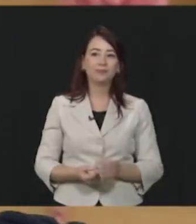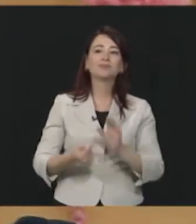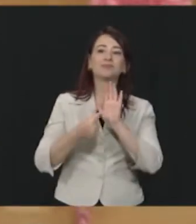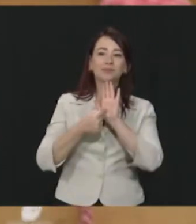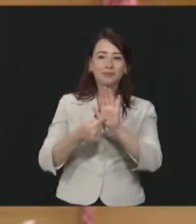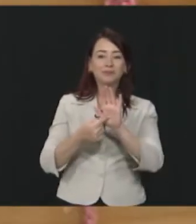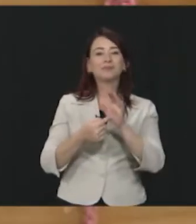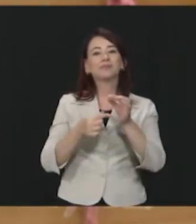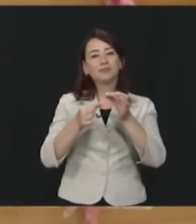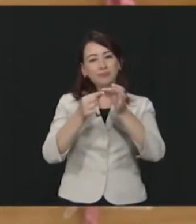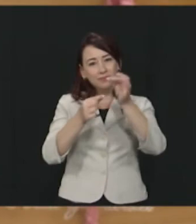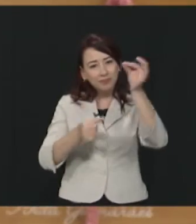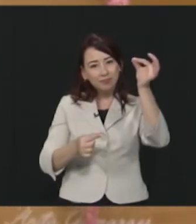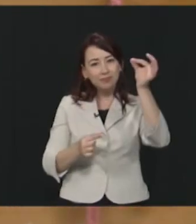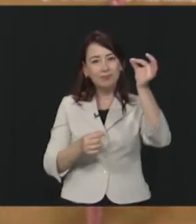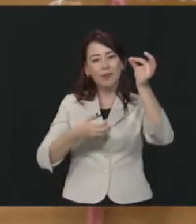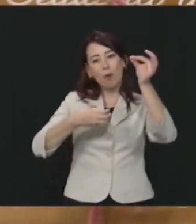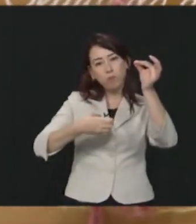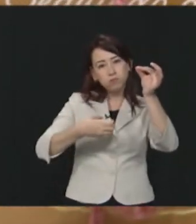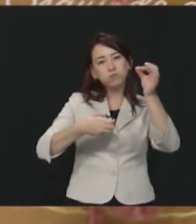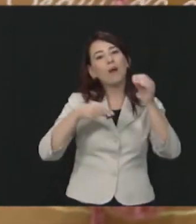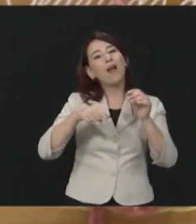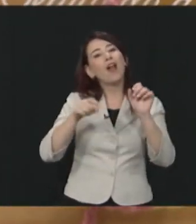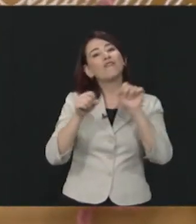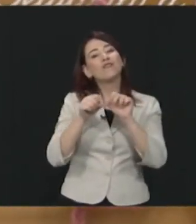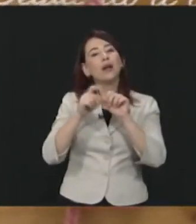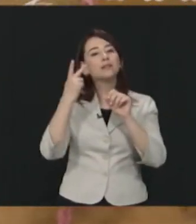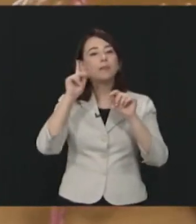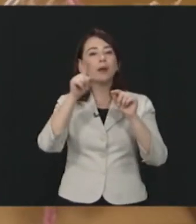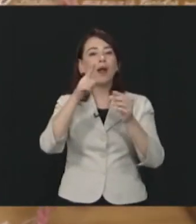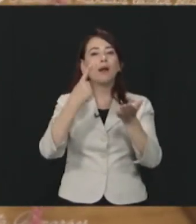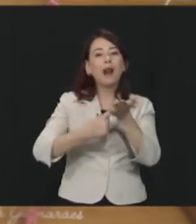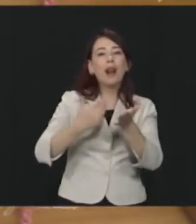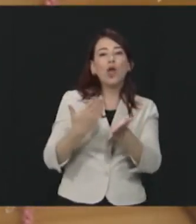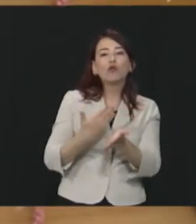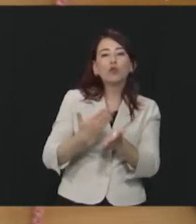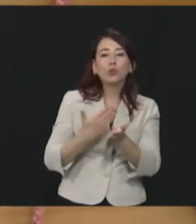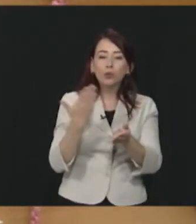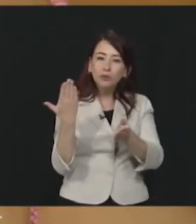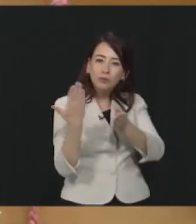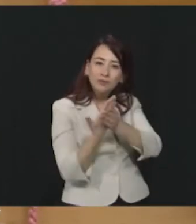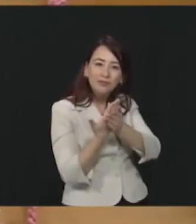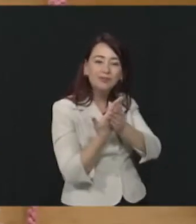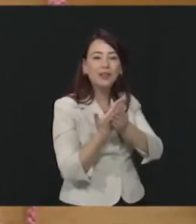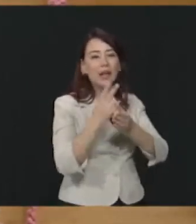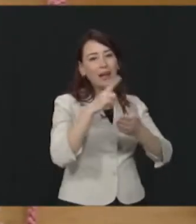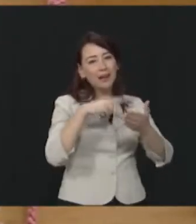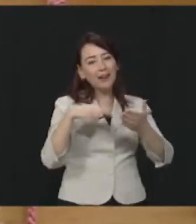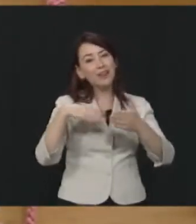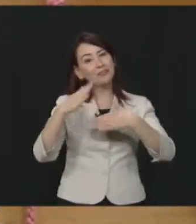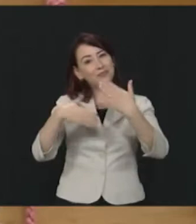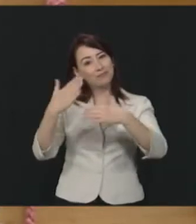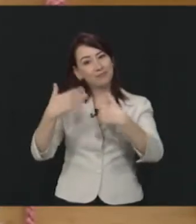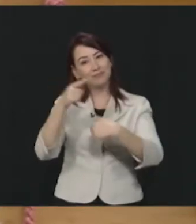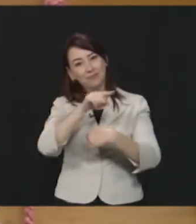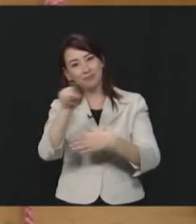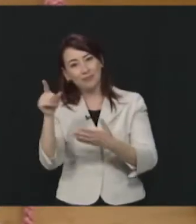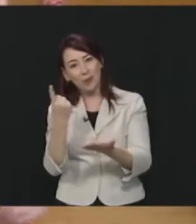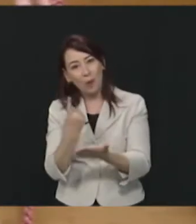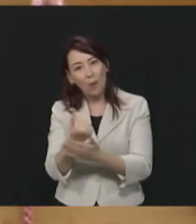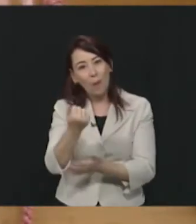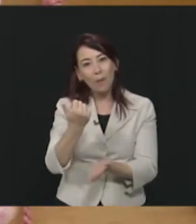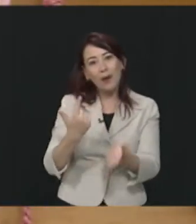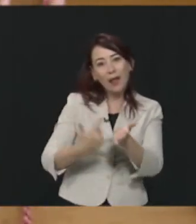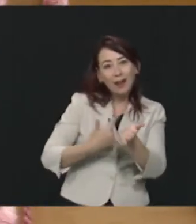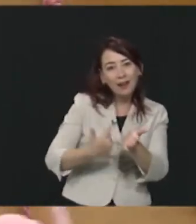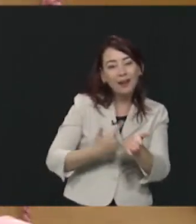andou ofertando, né, para marcar os livros que as pessoas adquiriram, né, no primeiro lançamento, que